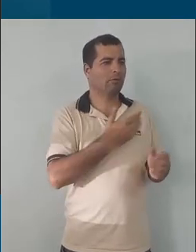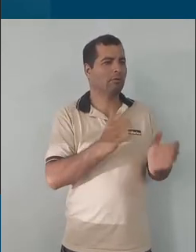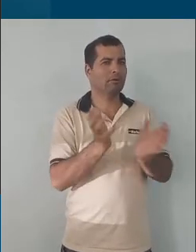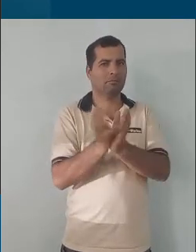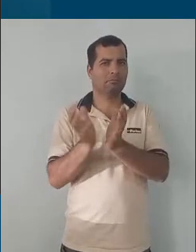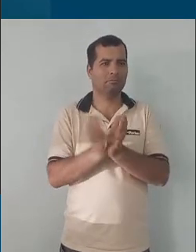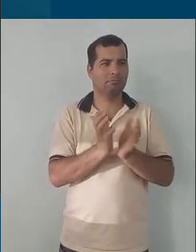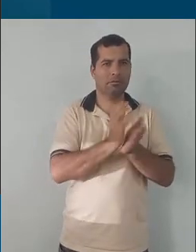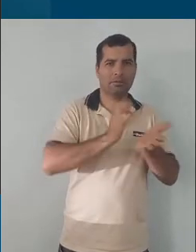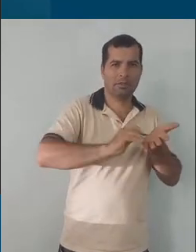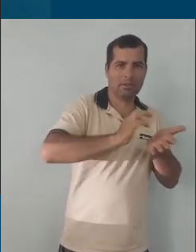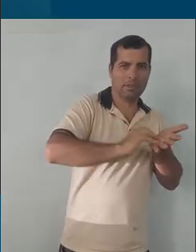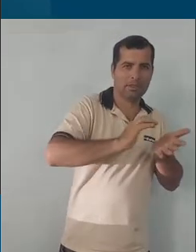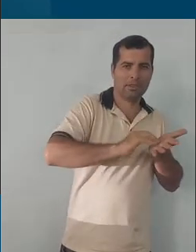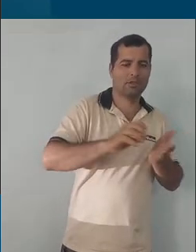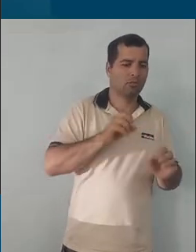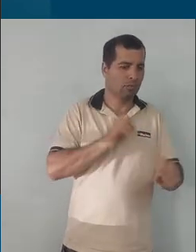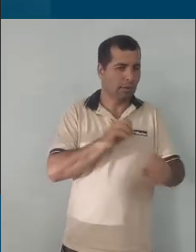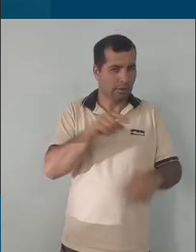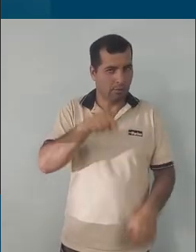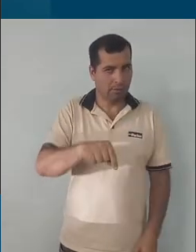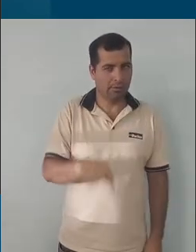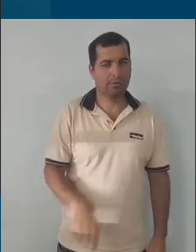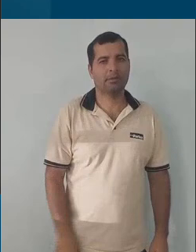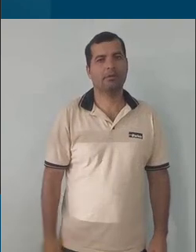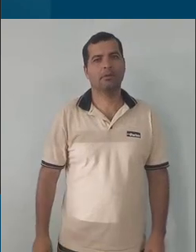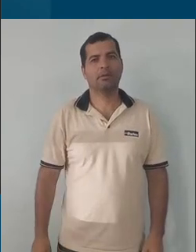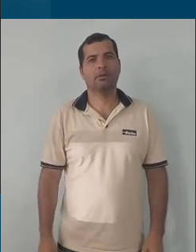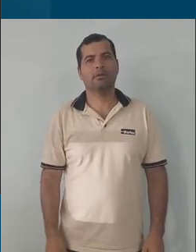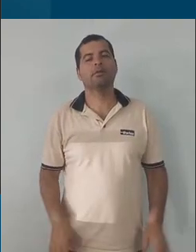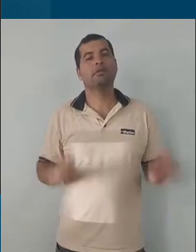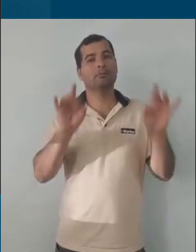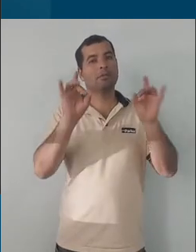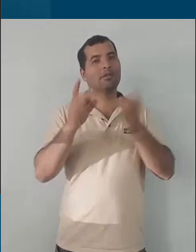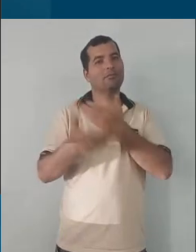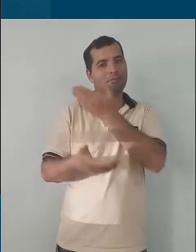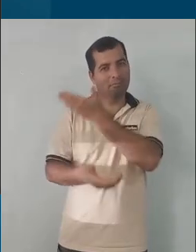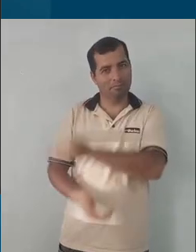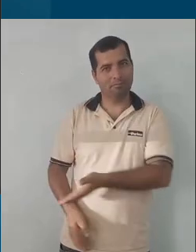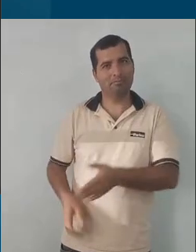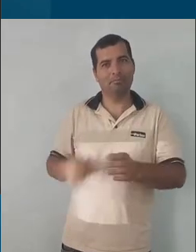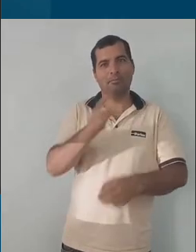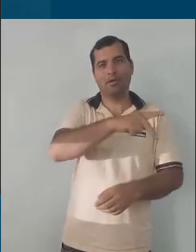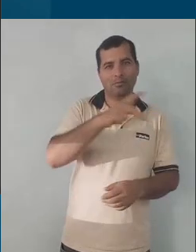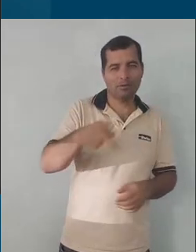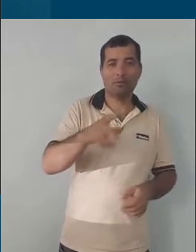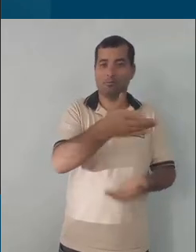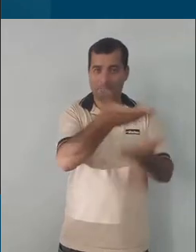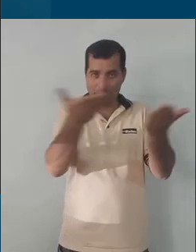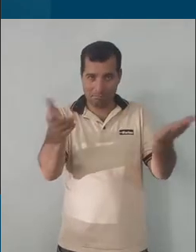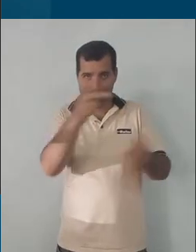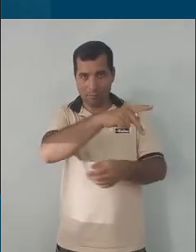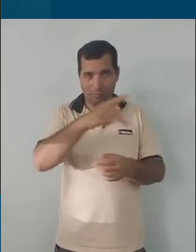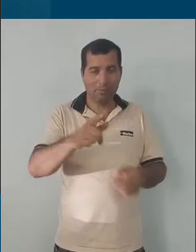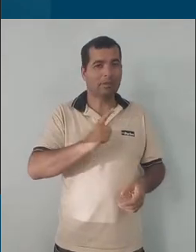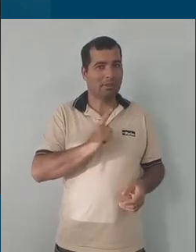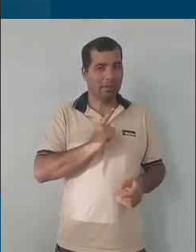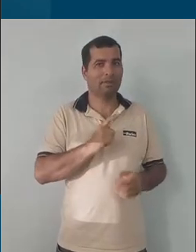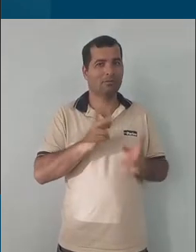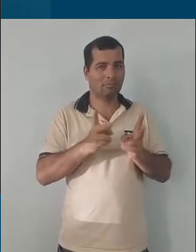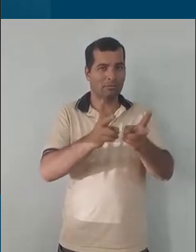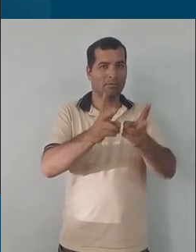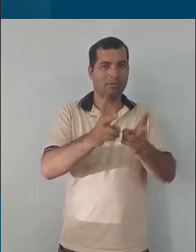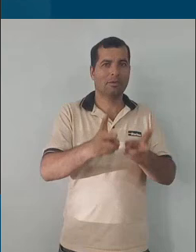da Educação, e particularmente a você, professor, que nos acompanha, né, durante todo esse ciclo